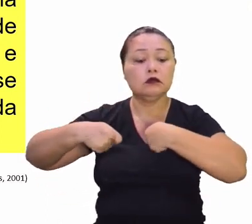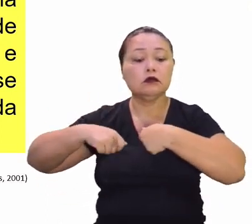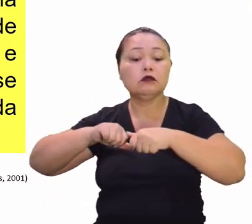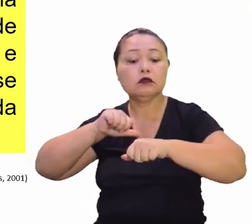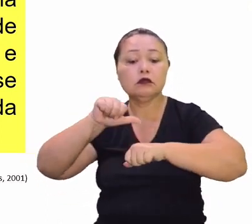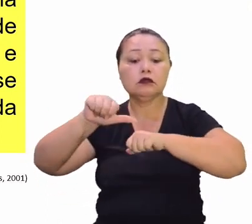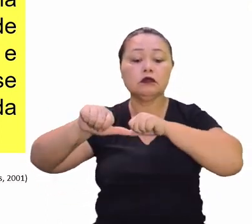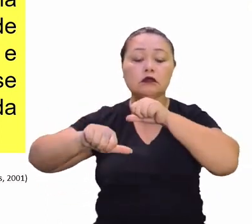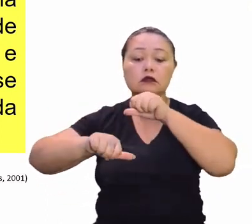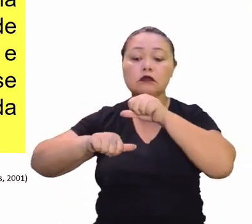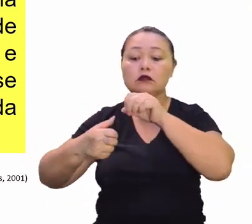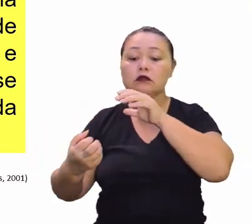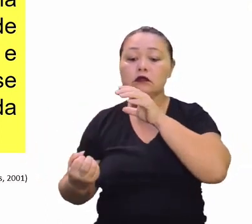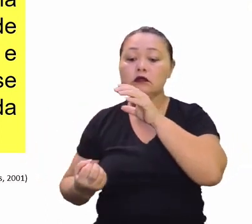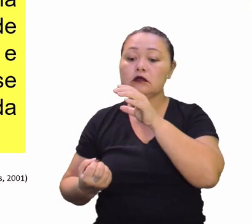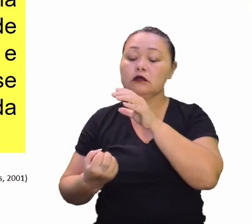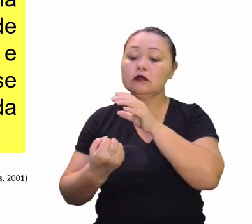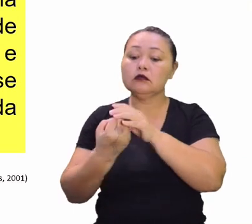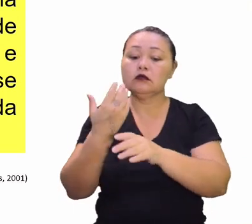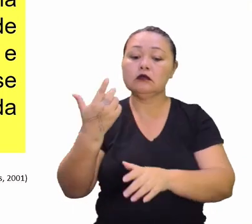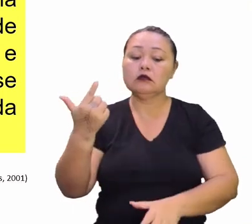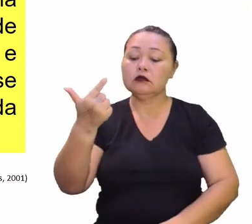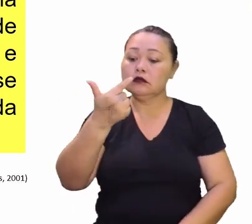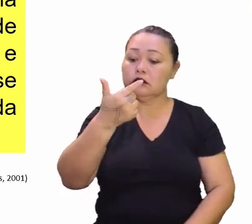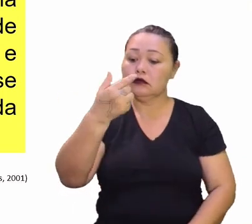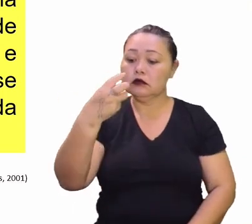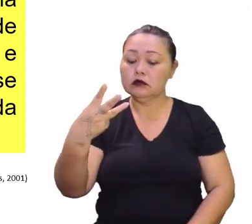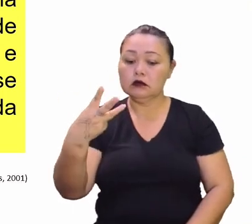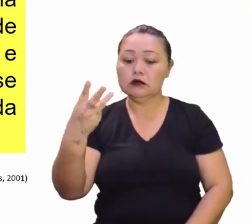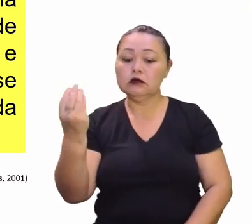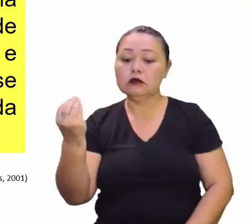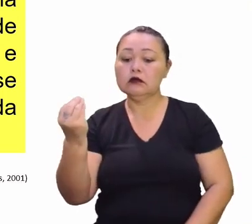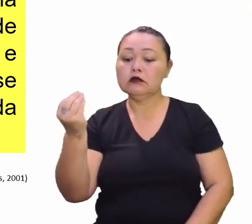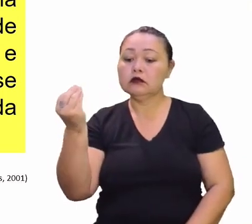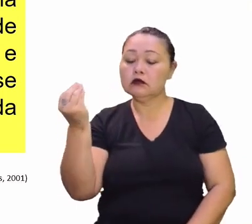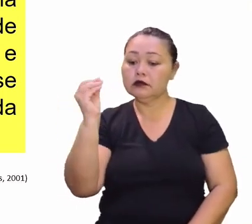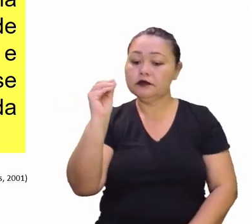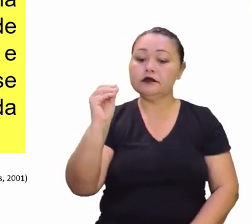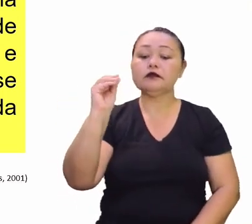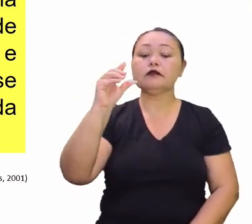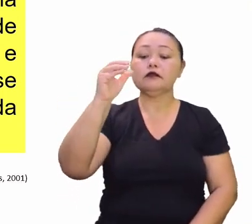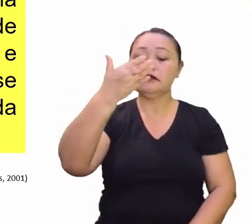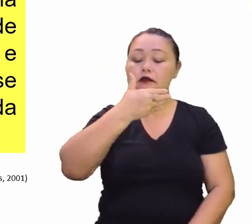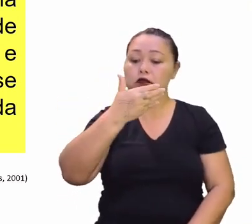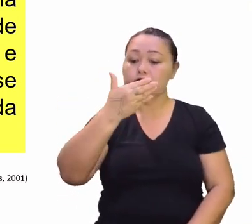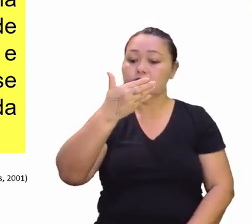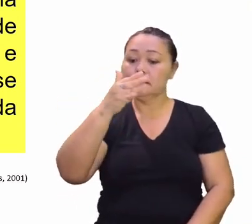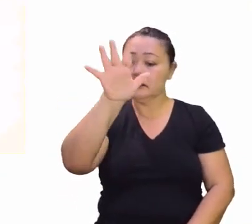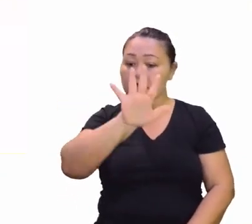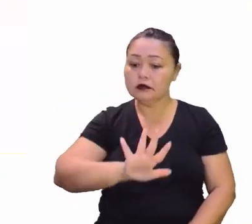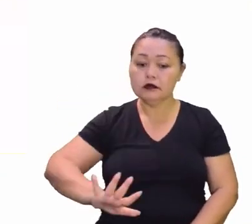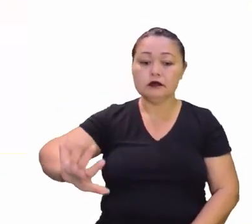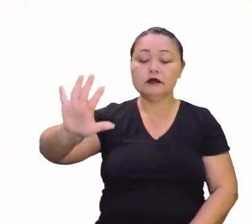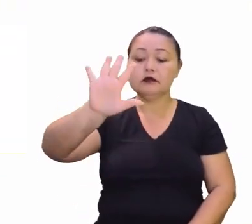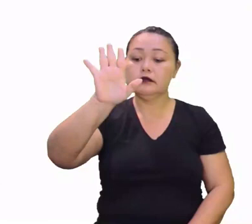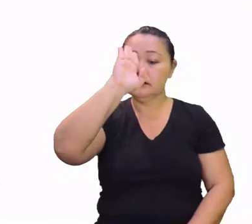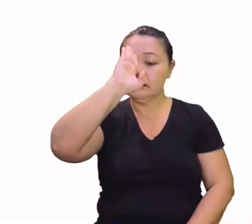ela se transformasse na 23ª unidade federativa do Brasil.